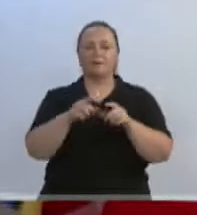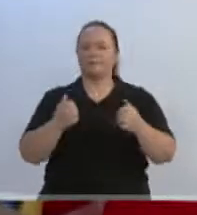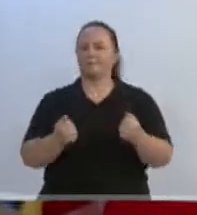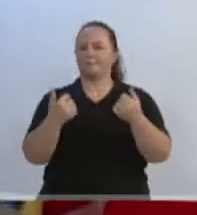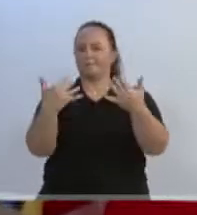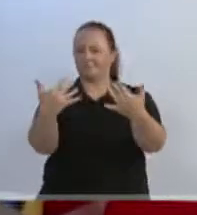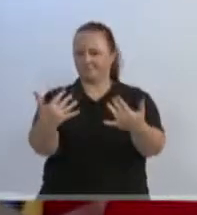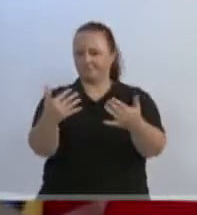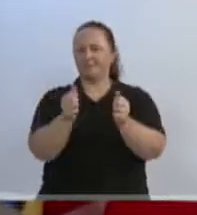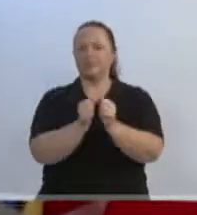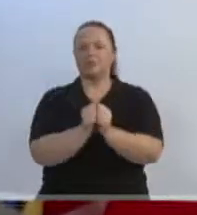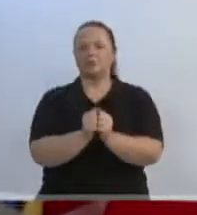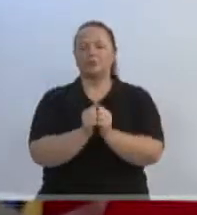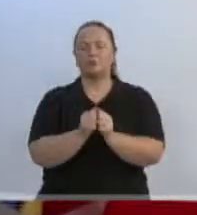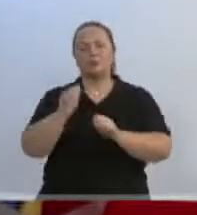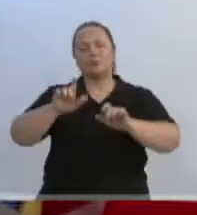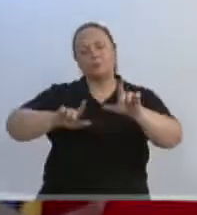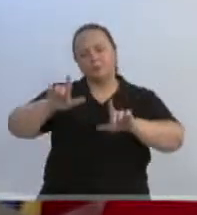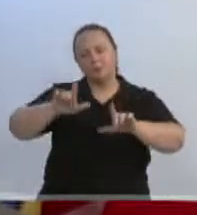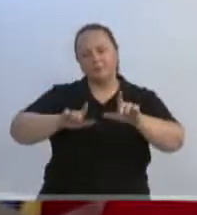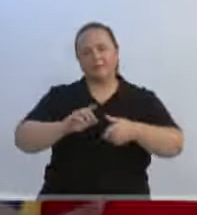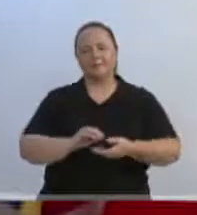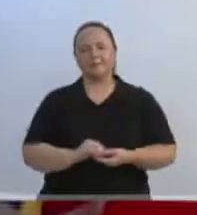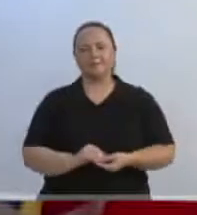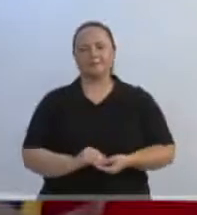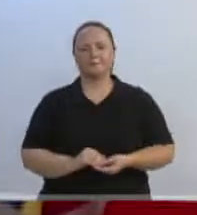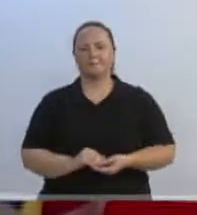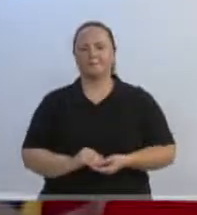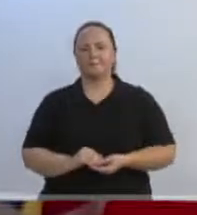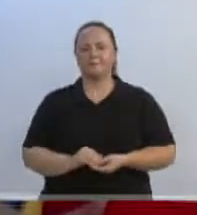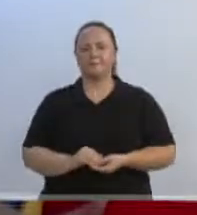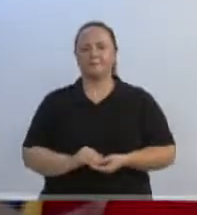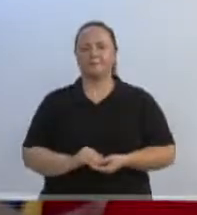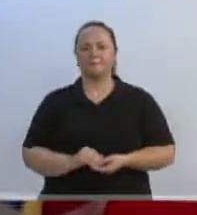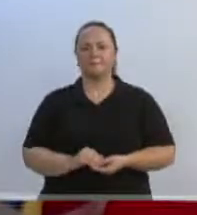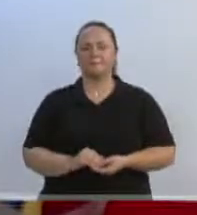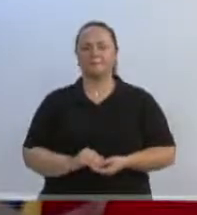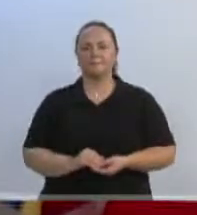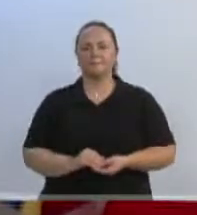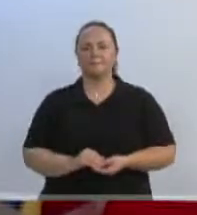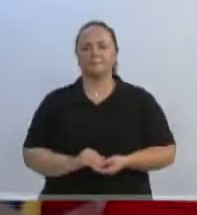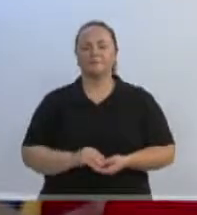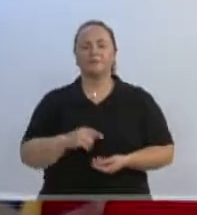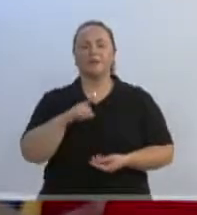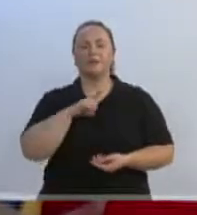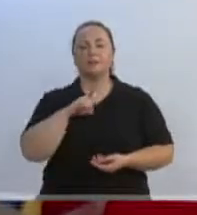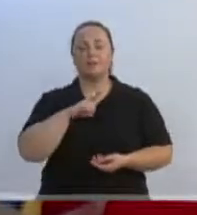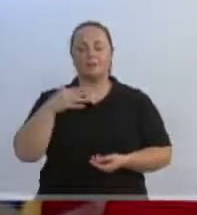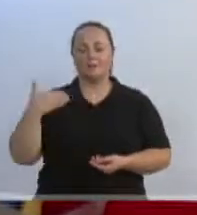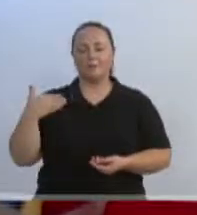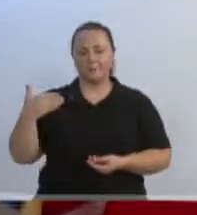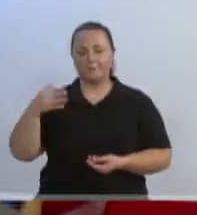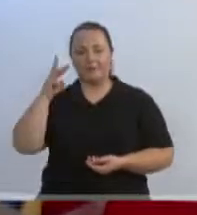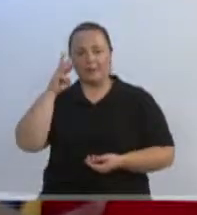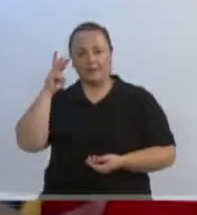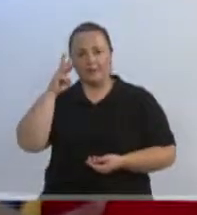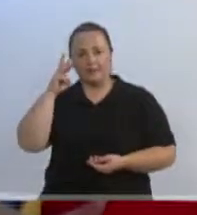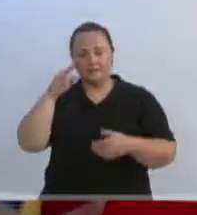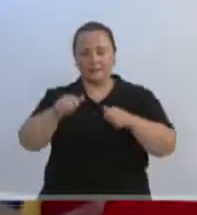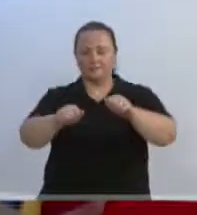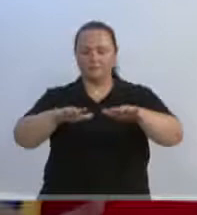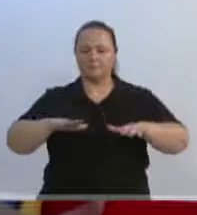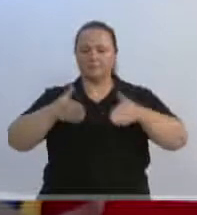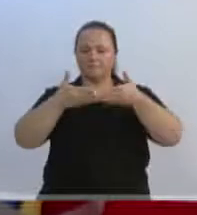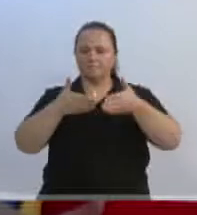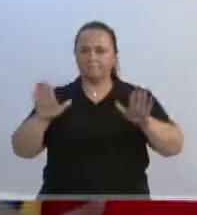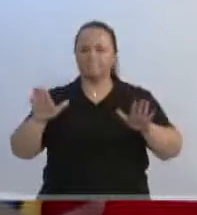que nos assistem neste momento nós tivemos aqui na última terça feira uma audiência pública para